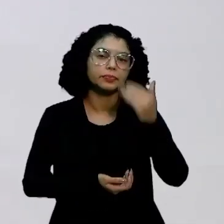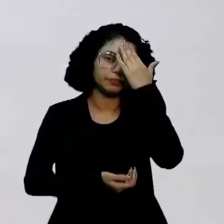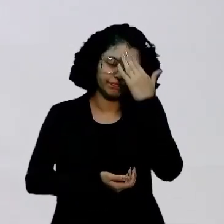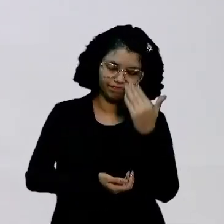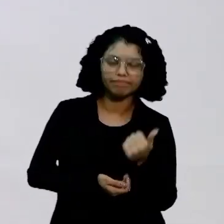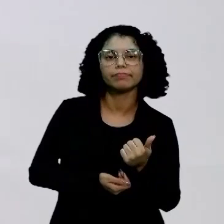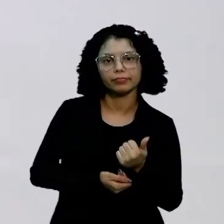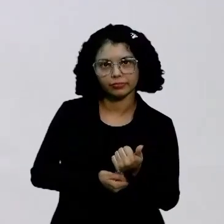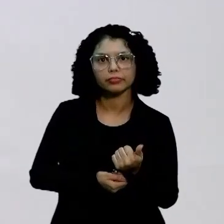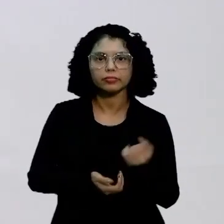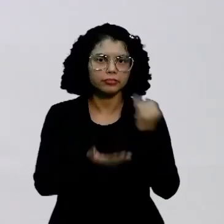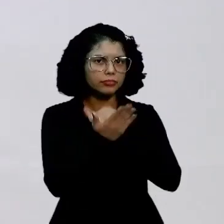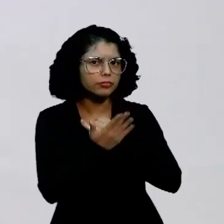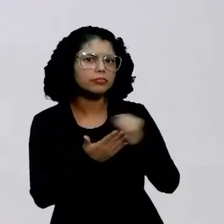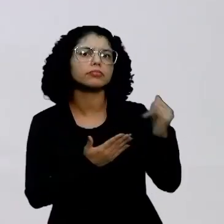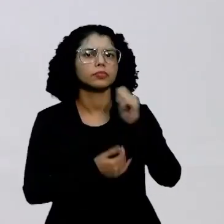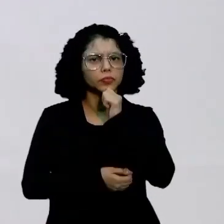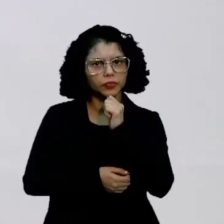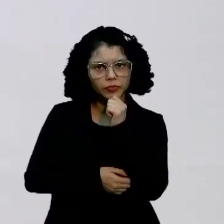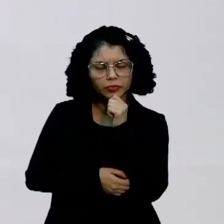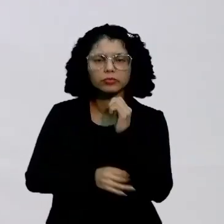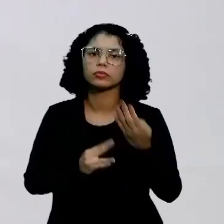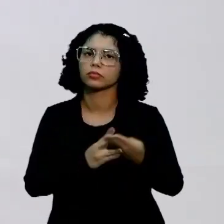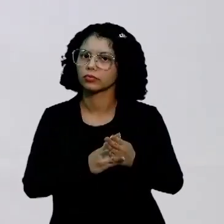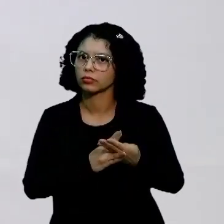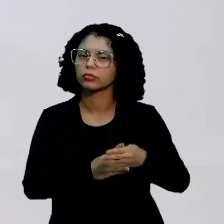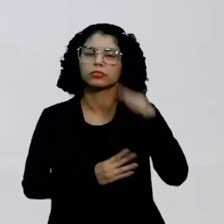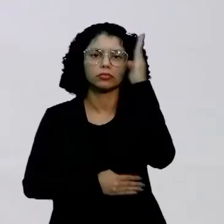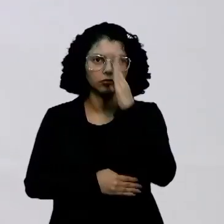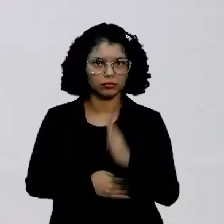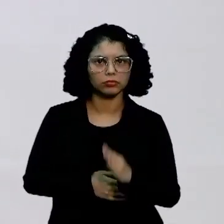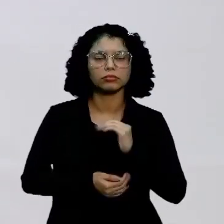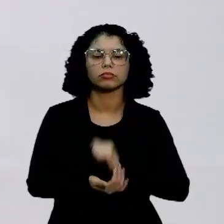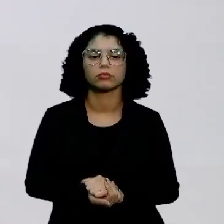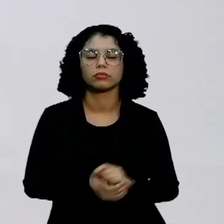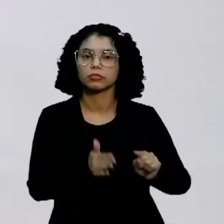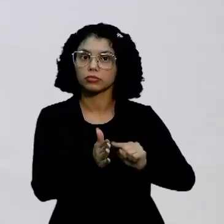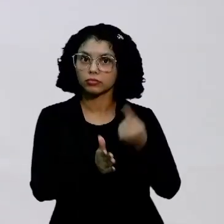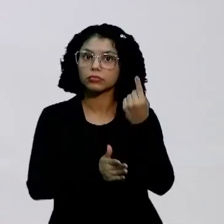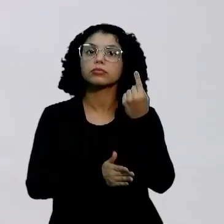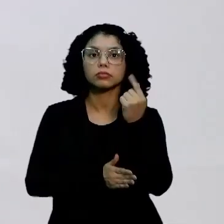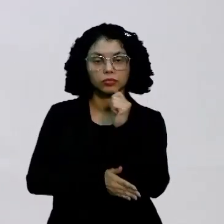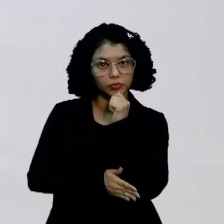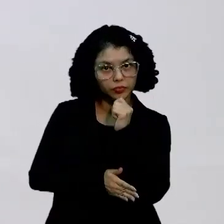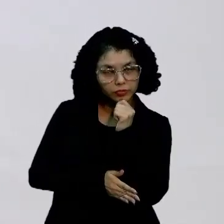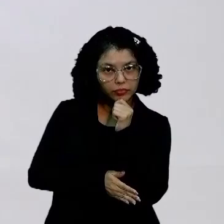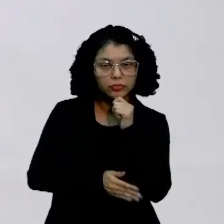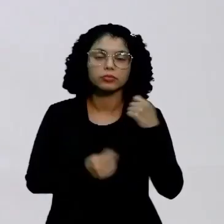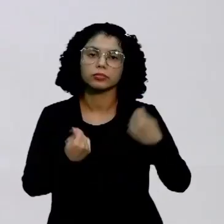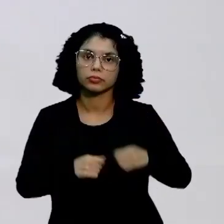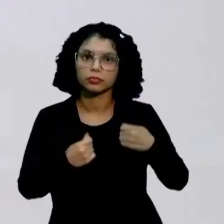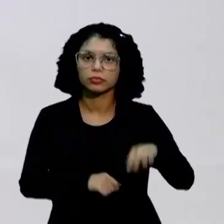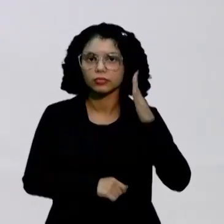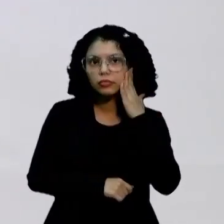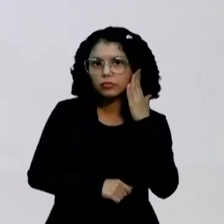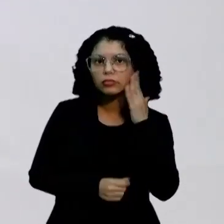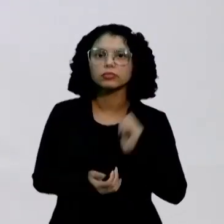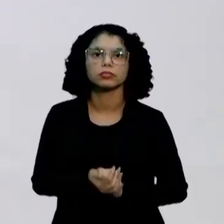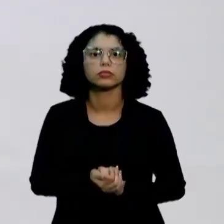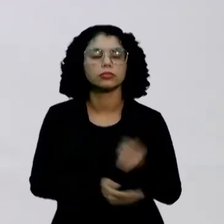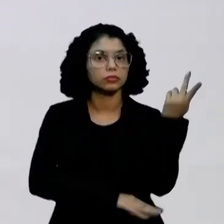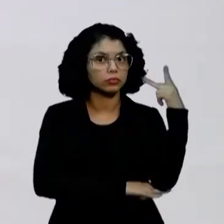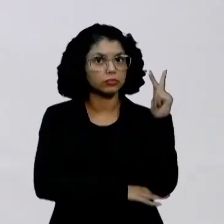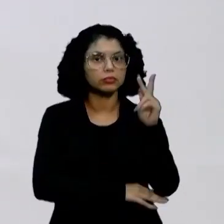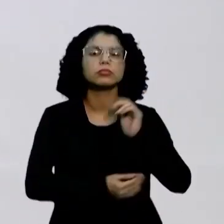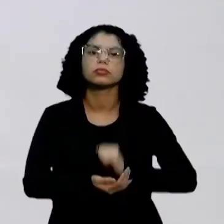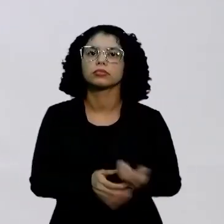saber para introduzir o Barroco no Brasil? Primeiro, eu preciso entender que no período colonial nós